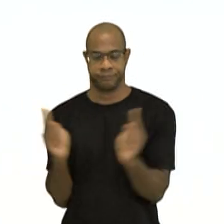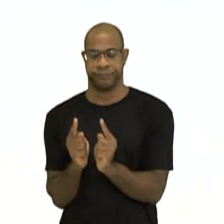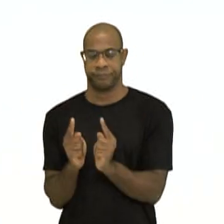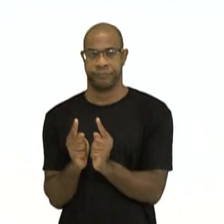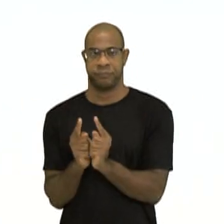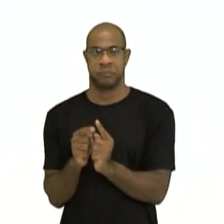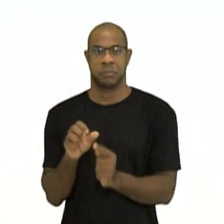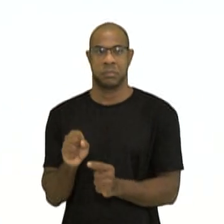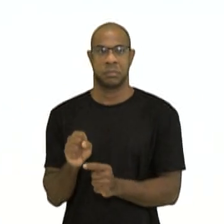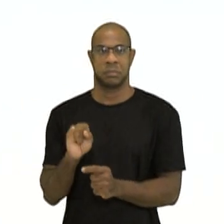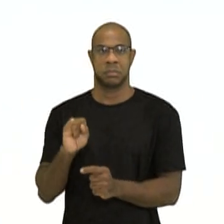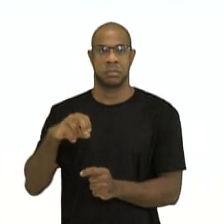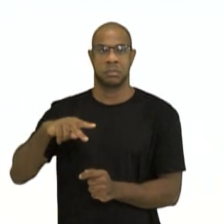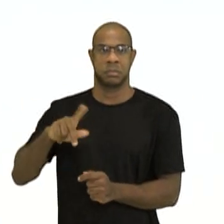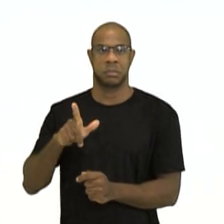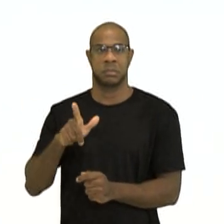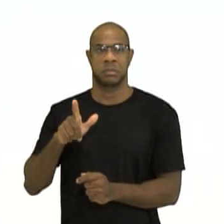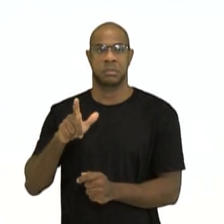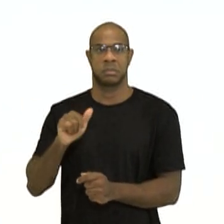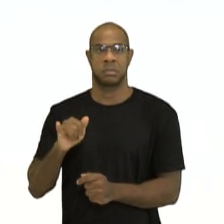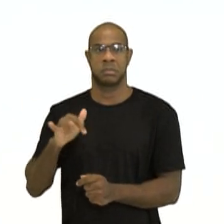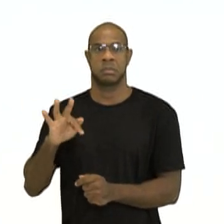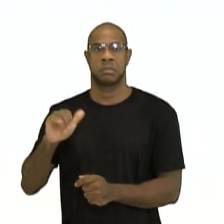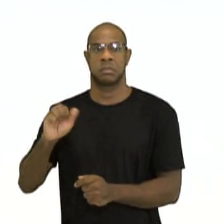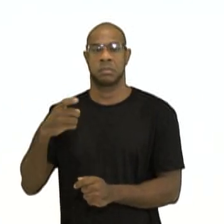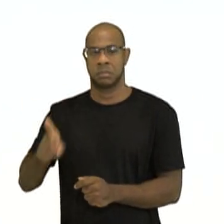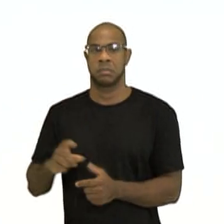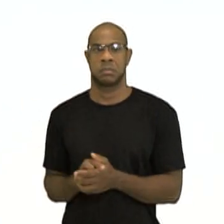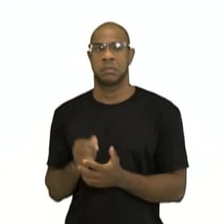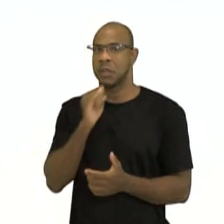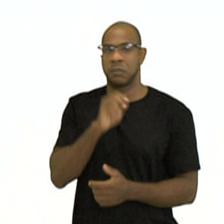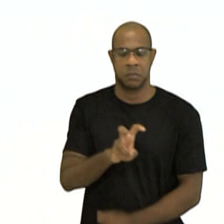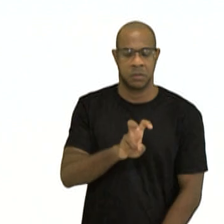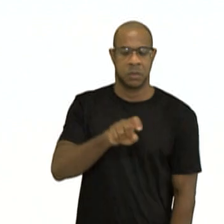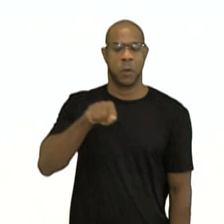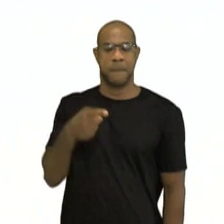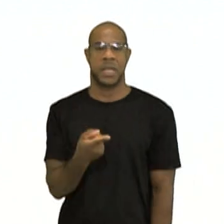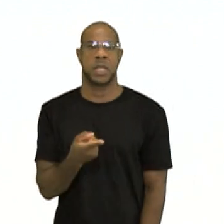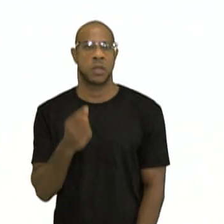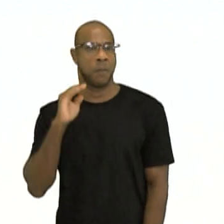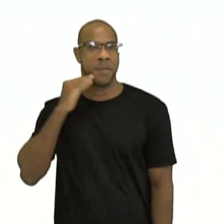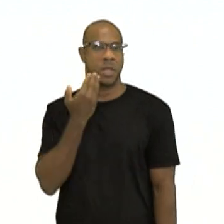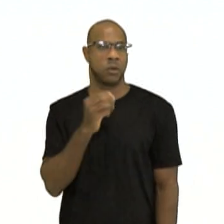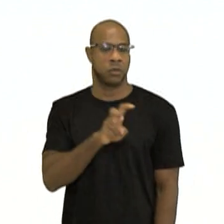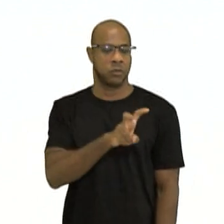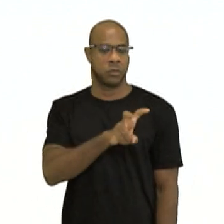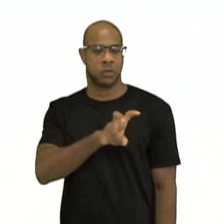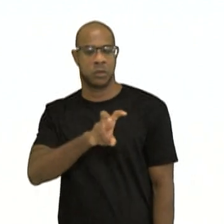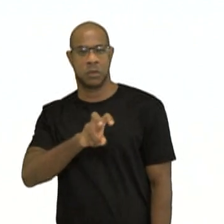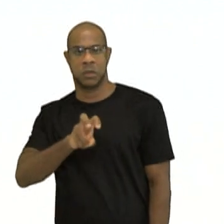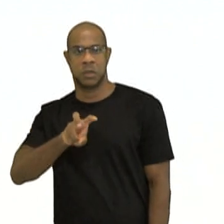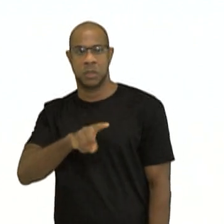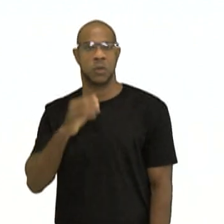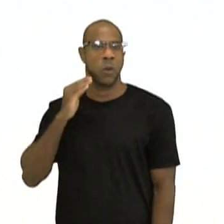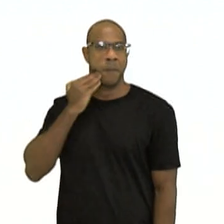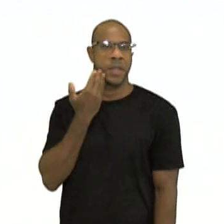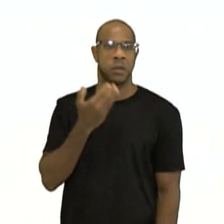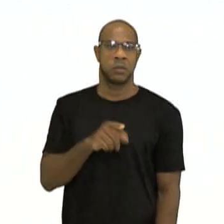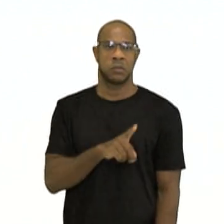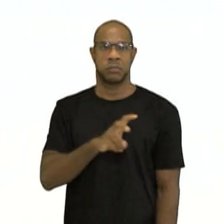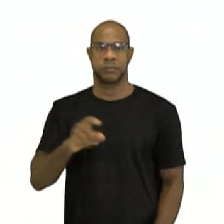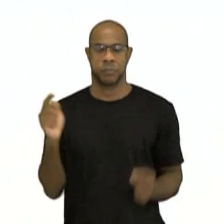Por exemplo, se eu falo para vocês que eu tenho aqui o número 5 milhões e eu quero escrever ele de uma forma mais simples, ou